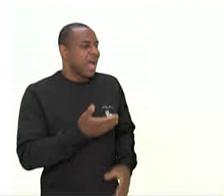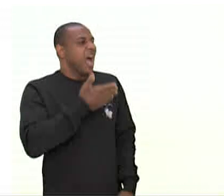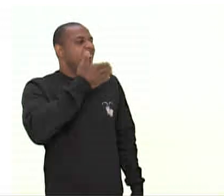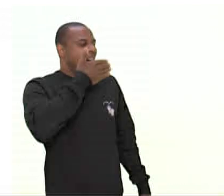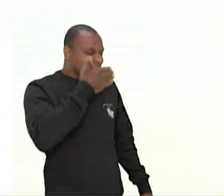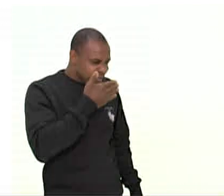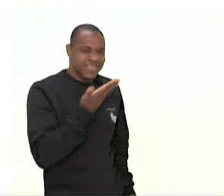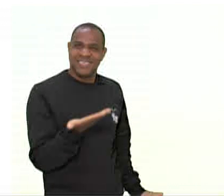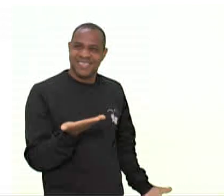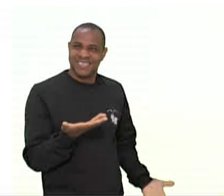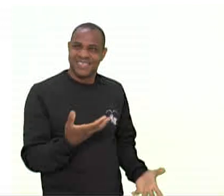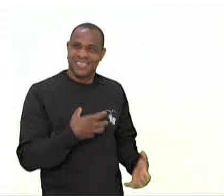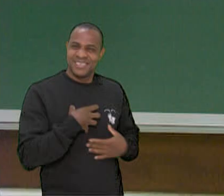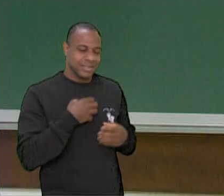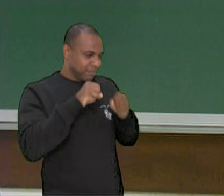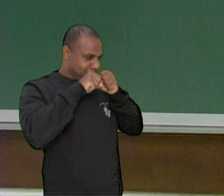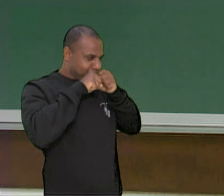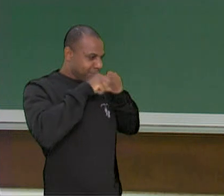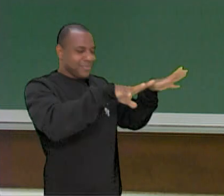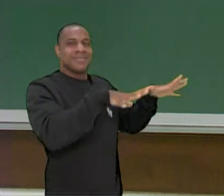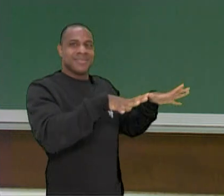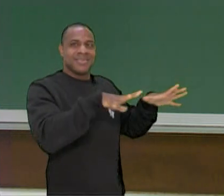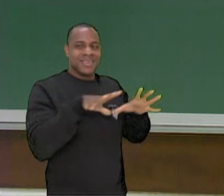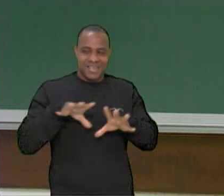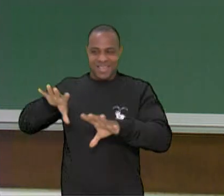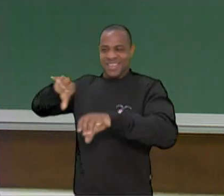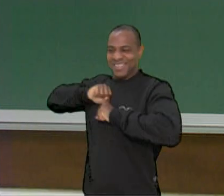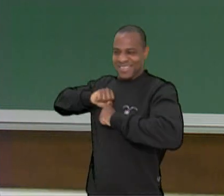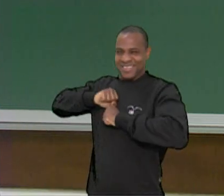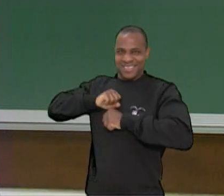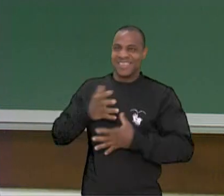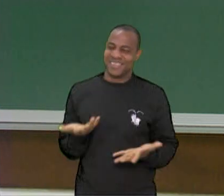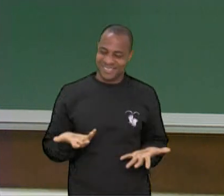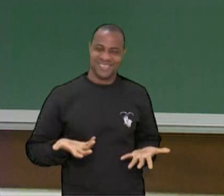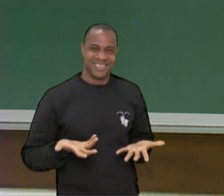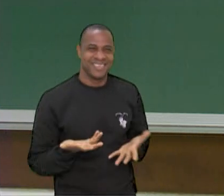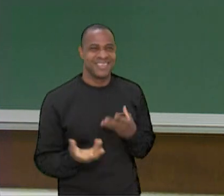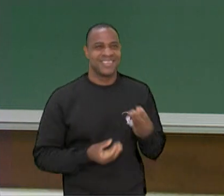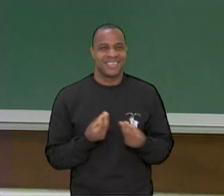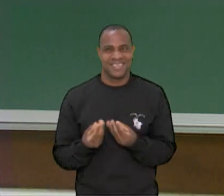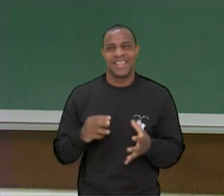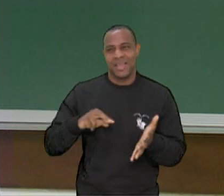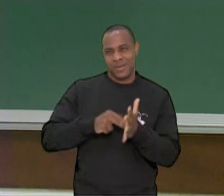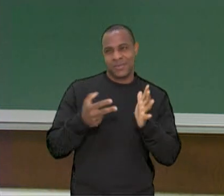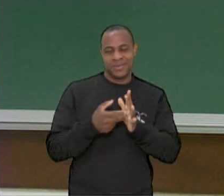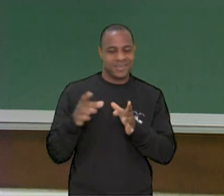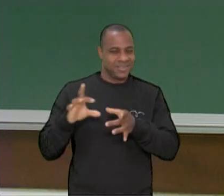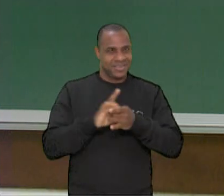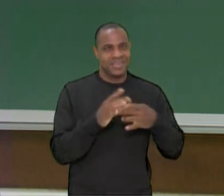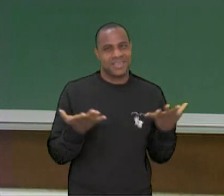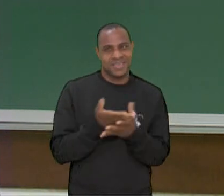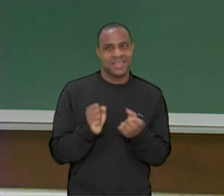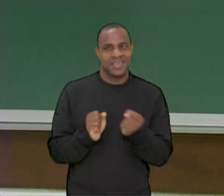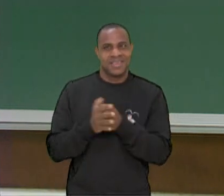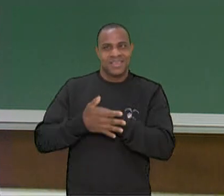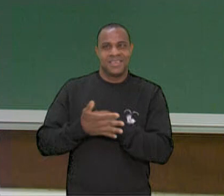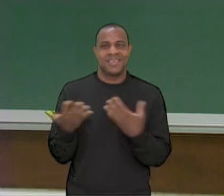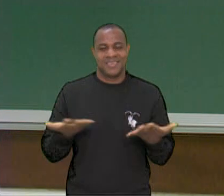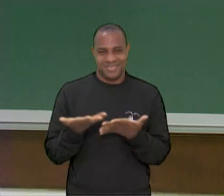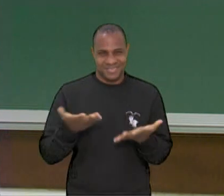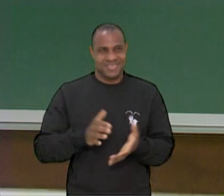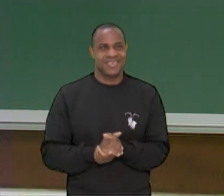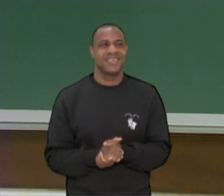uma contaminação, né, como essa arma letal ali, que eu tenho certeza que nesse contexto em que vivemos é muito mais perigosa aí do